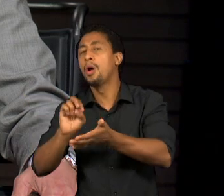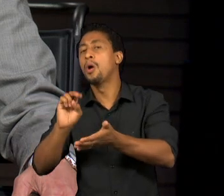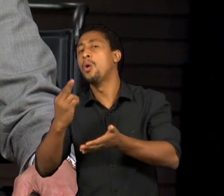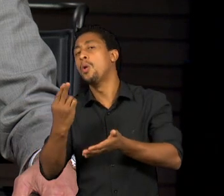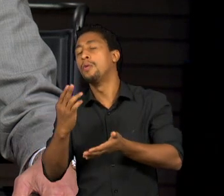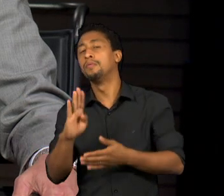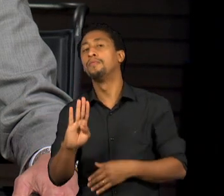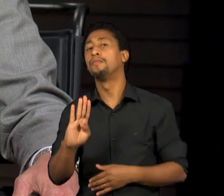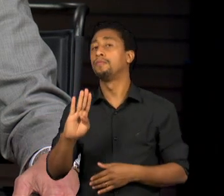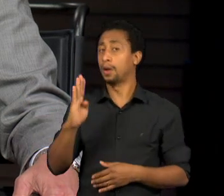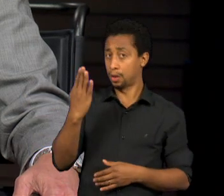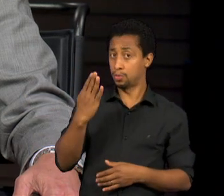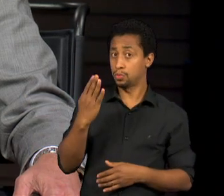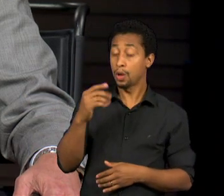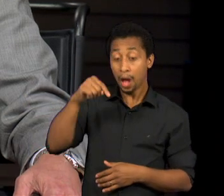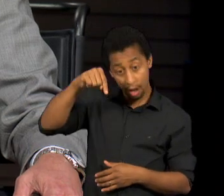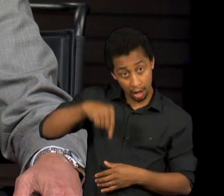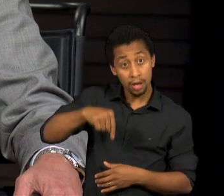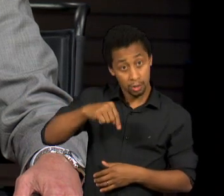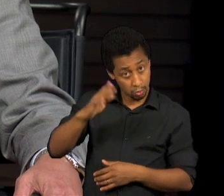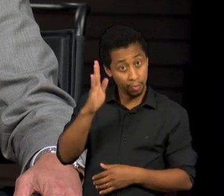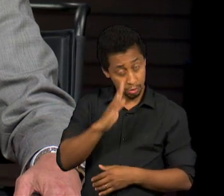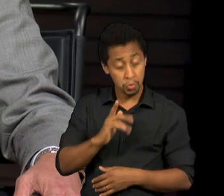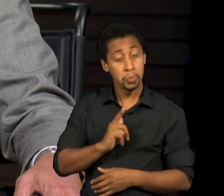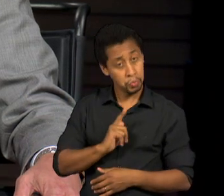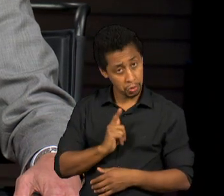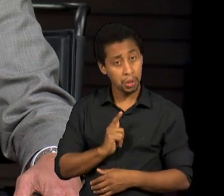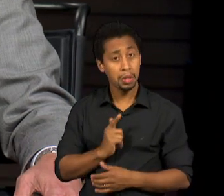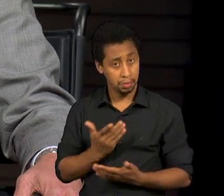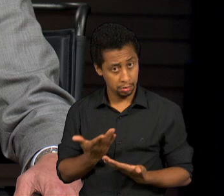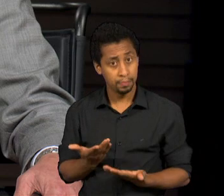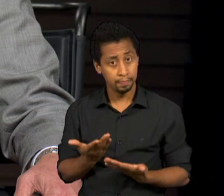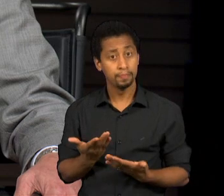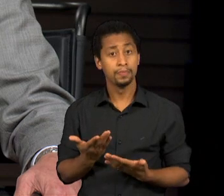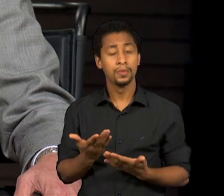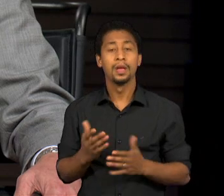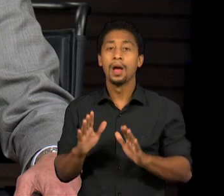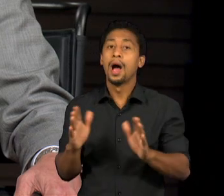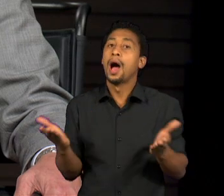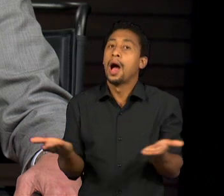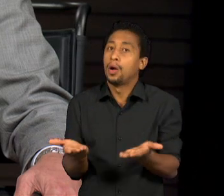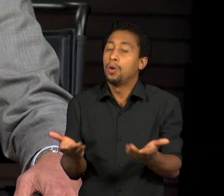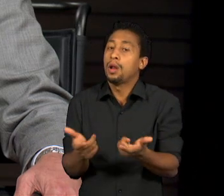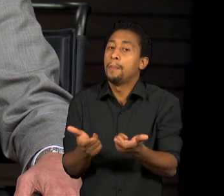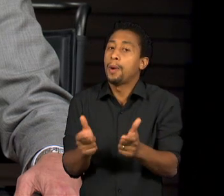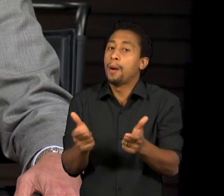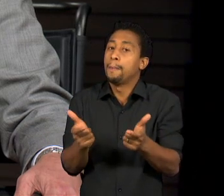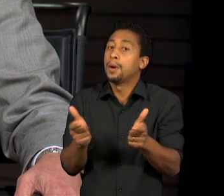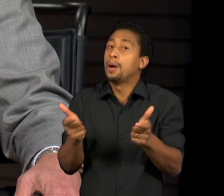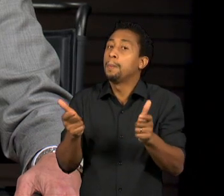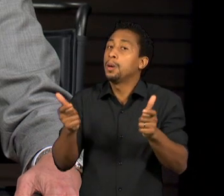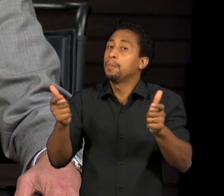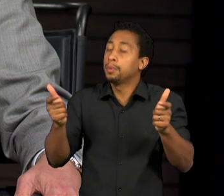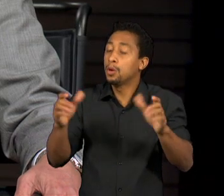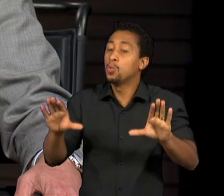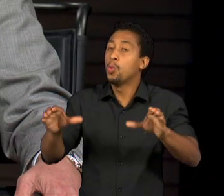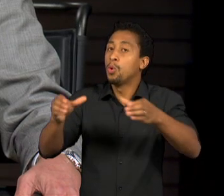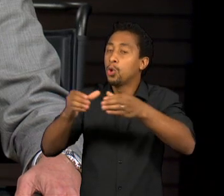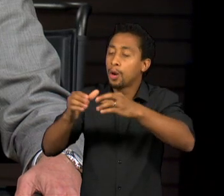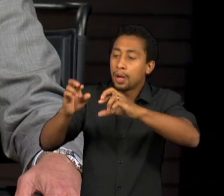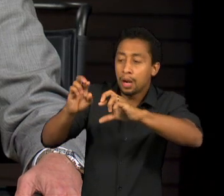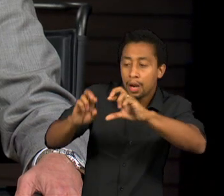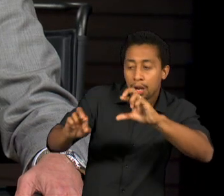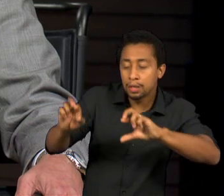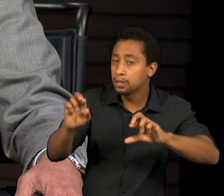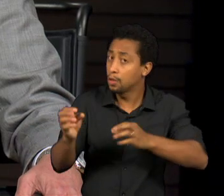brilhantes. Está associado, esse crescimento das agências de checagem está associado, inclusive, a